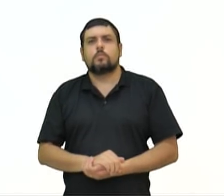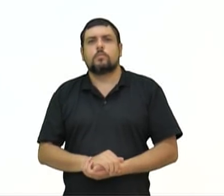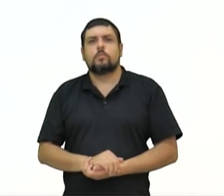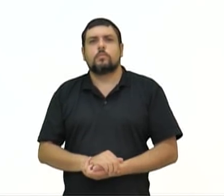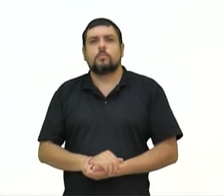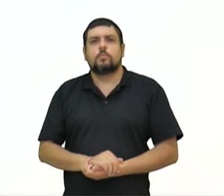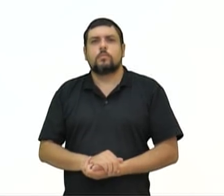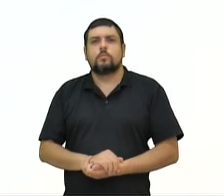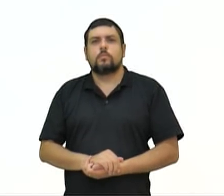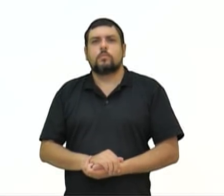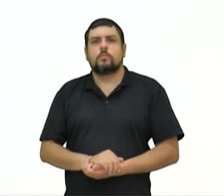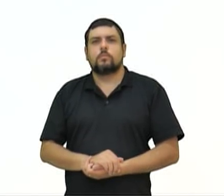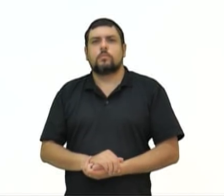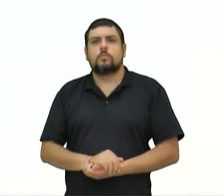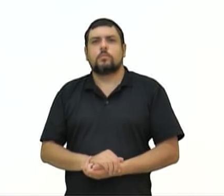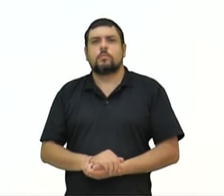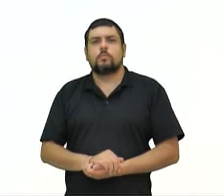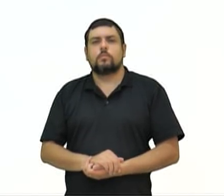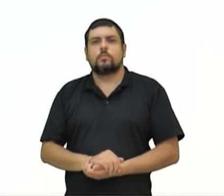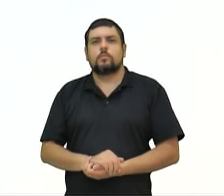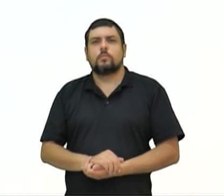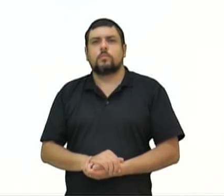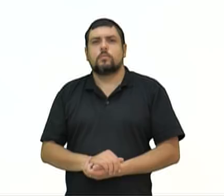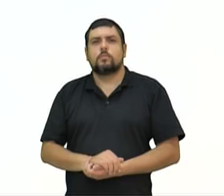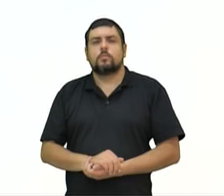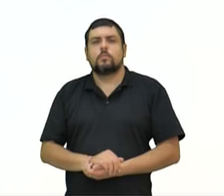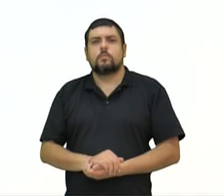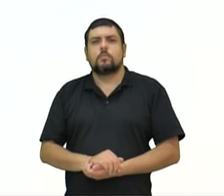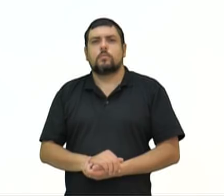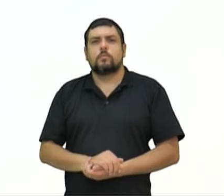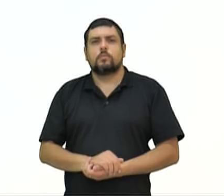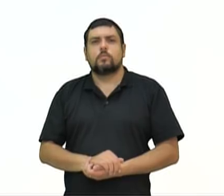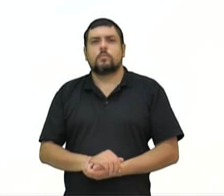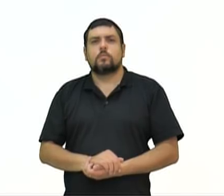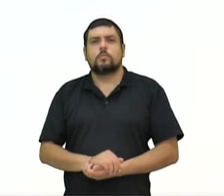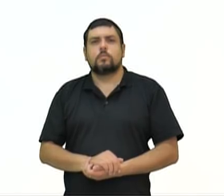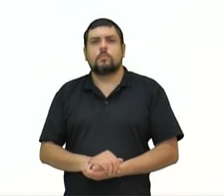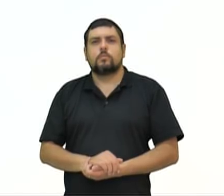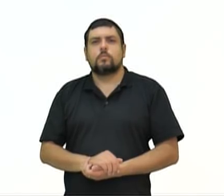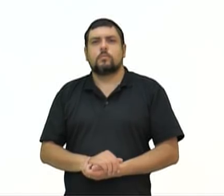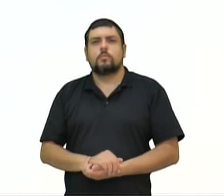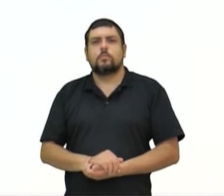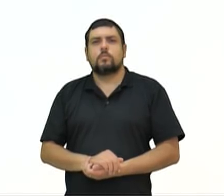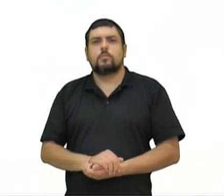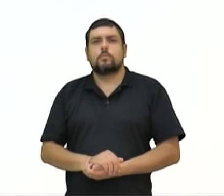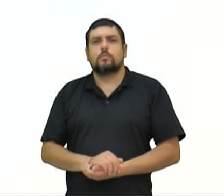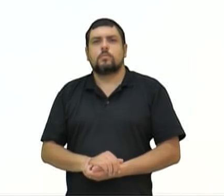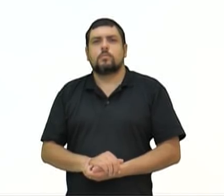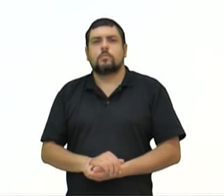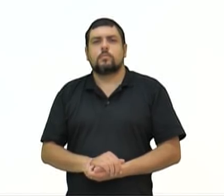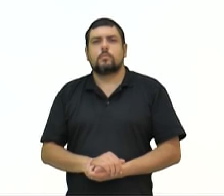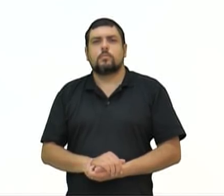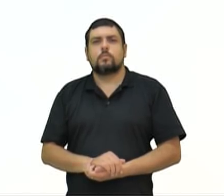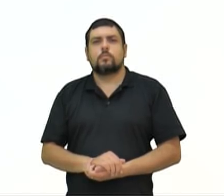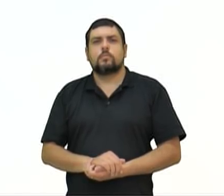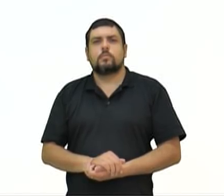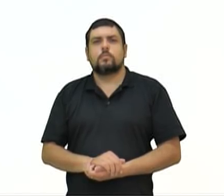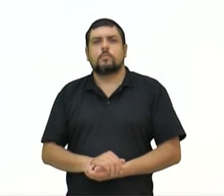salmonelose, escabiose, que é a chamada sarna, peste bubônica, febre do carvalho do